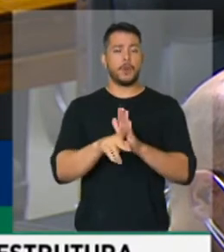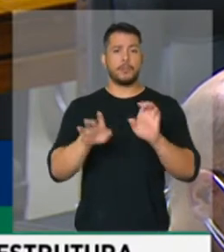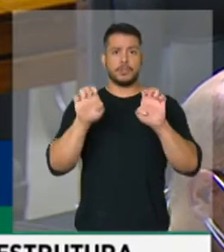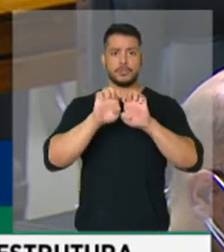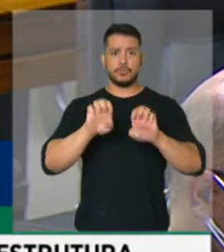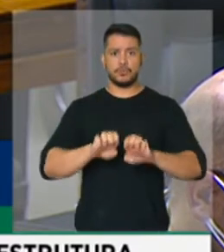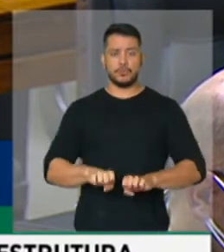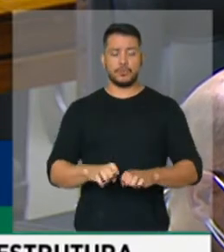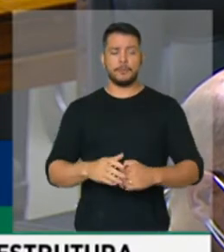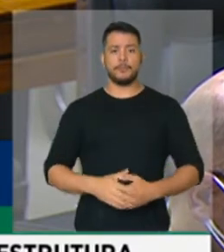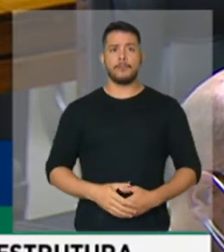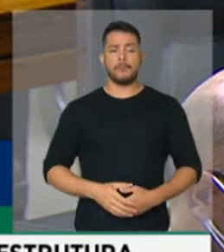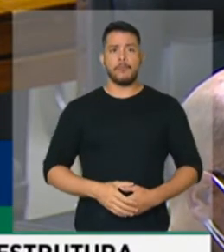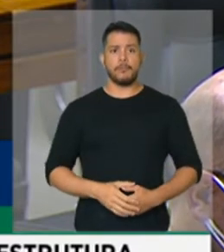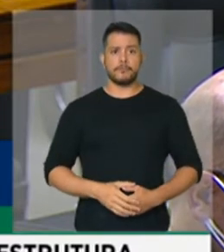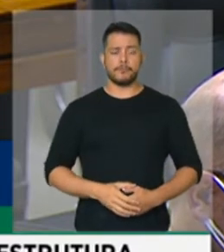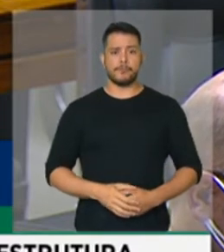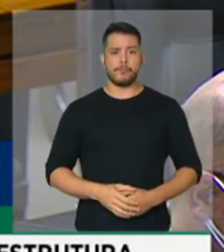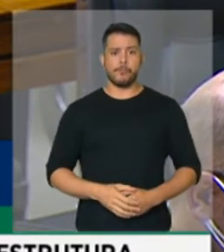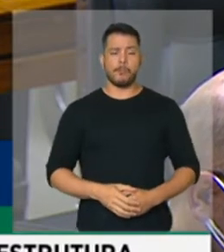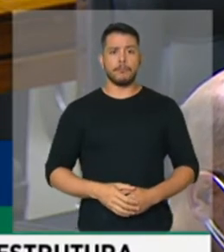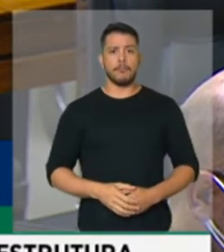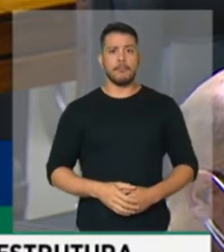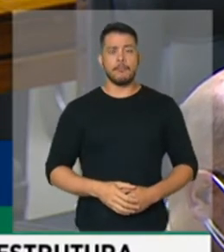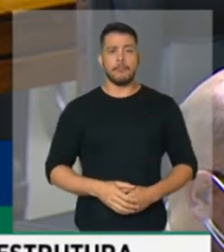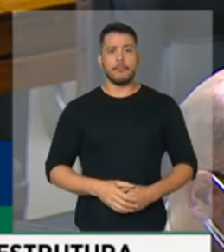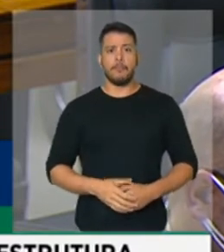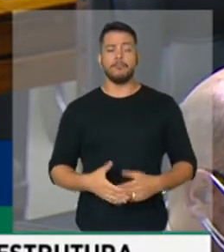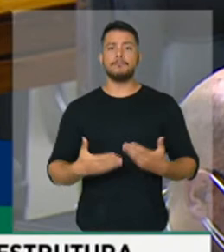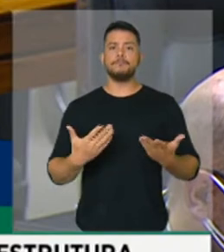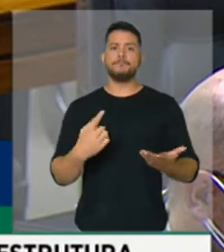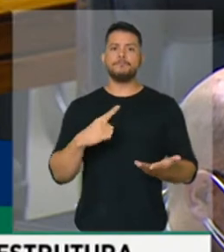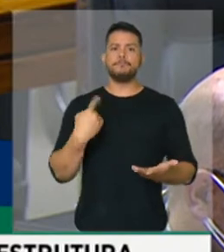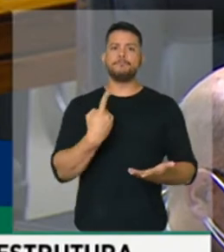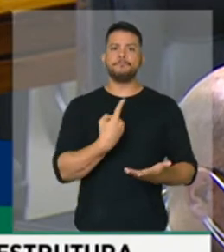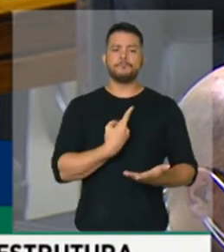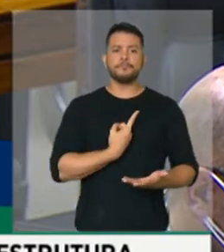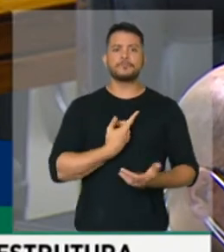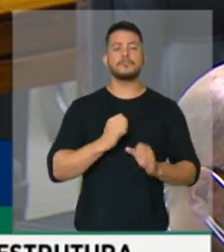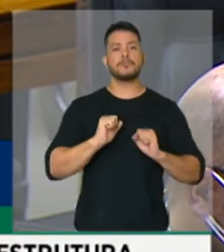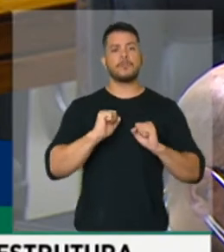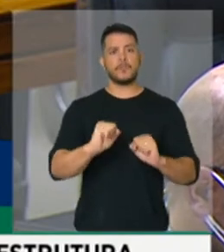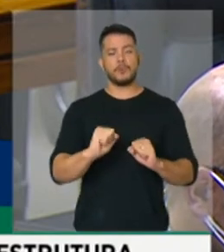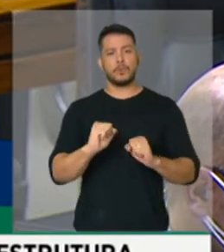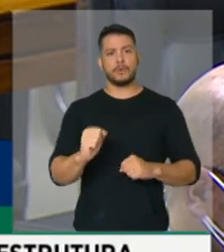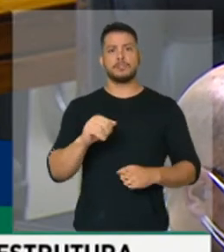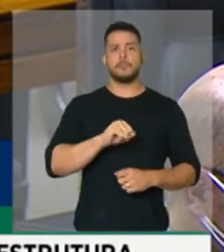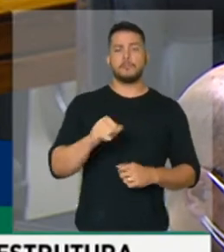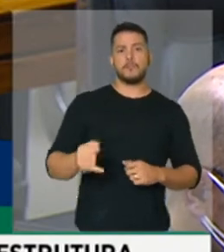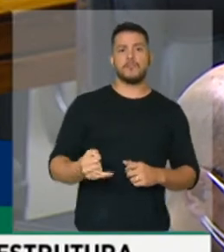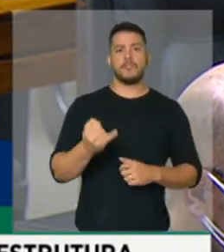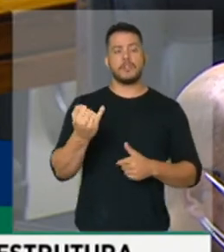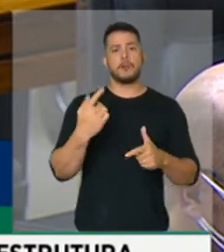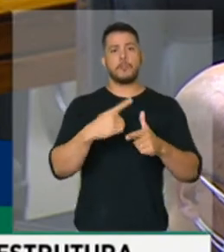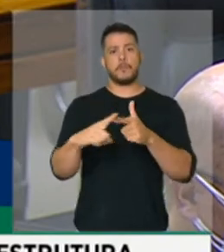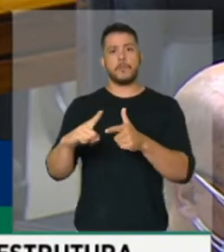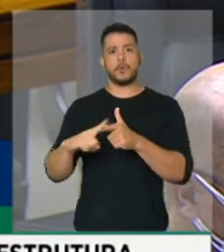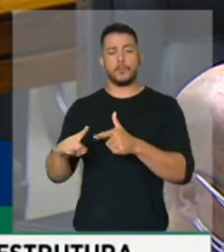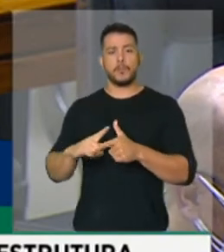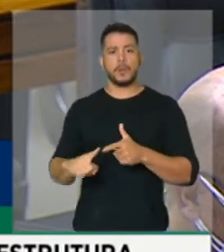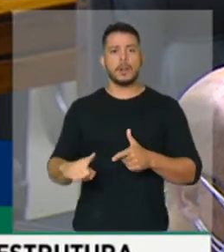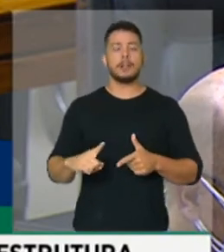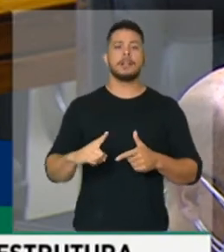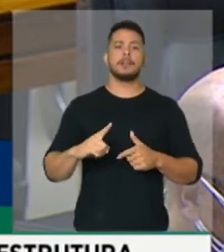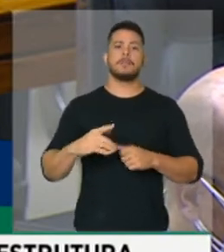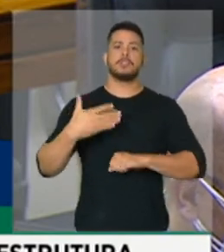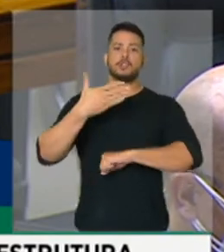enfrentar os problemas que existem de moradia, de rodovias, de ferrovias, de